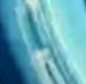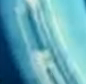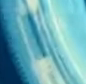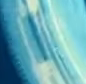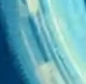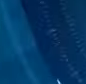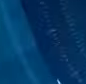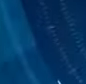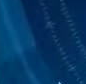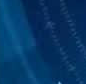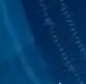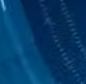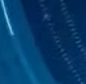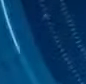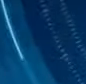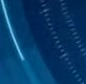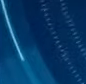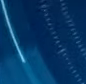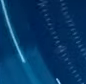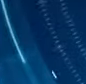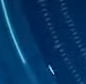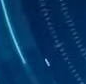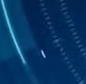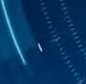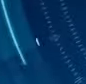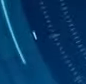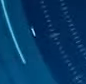Eleições 2020, na SIC TV.